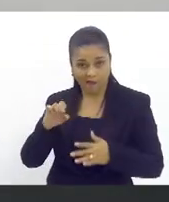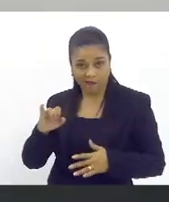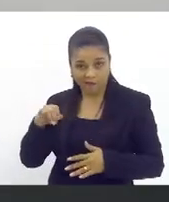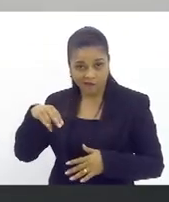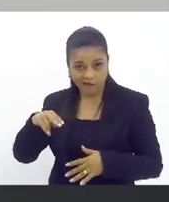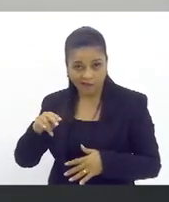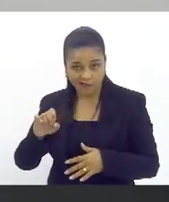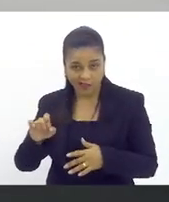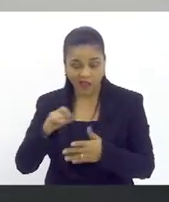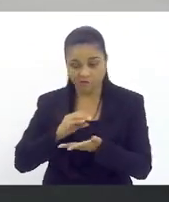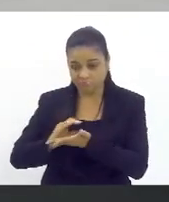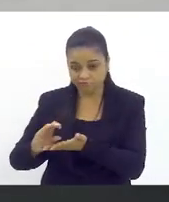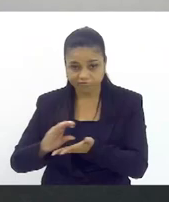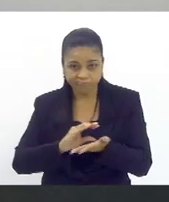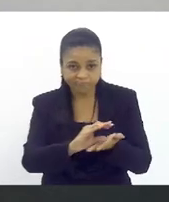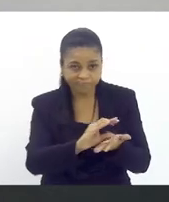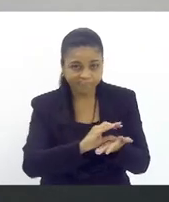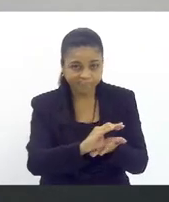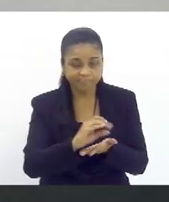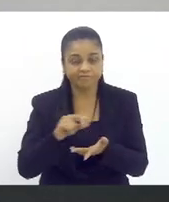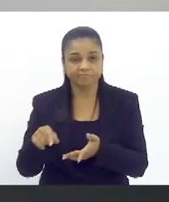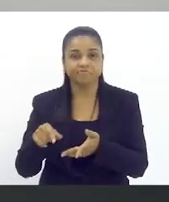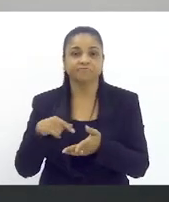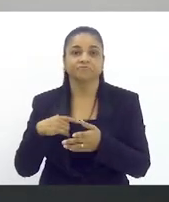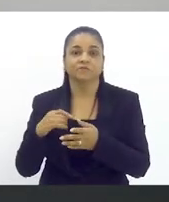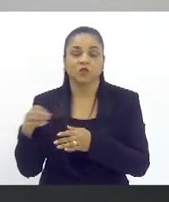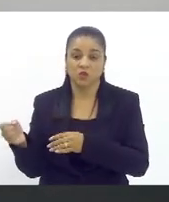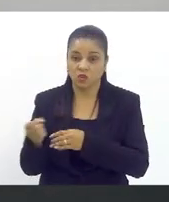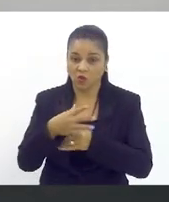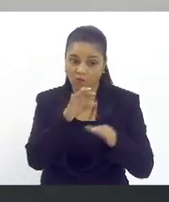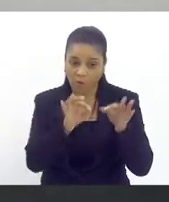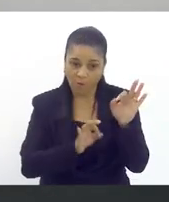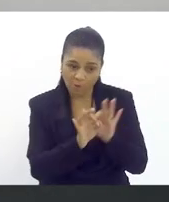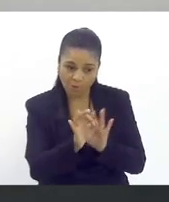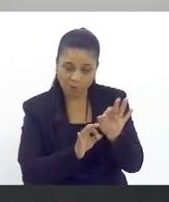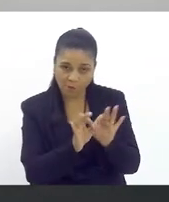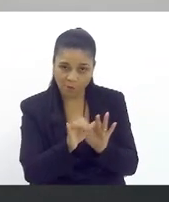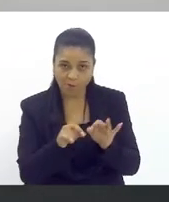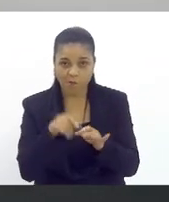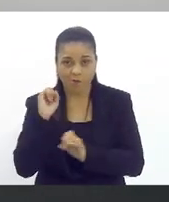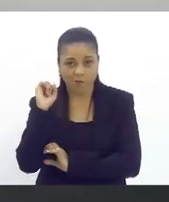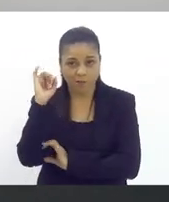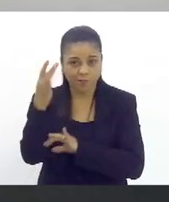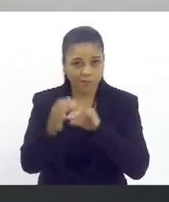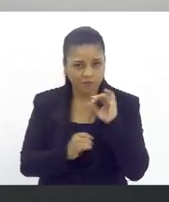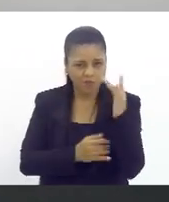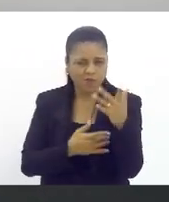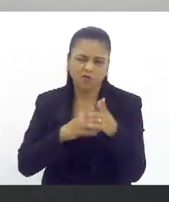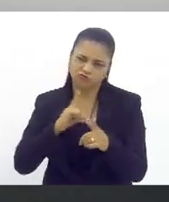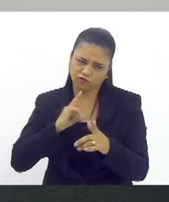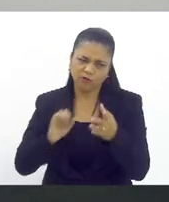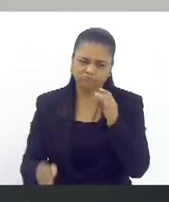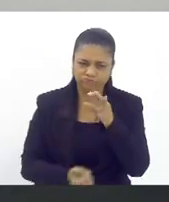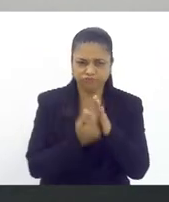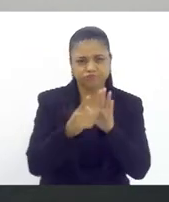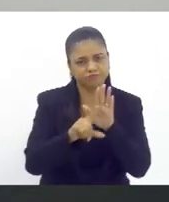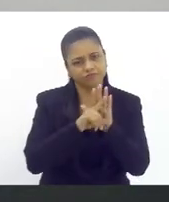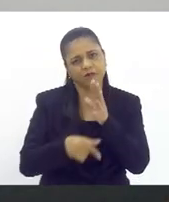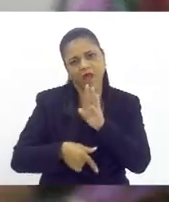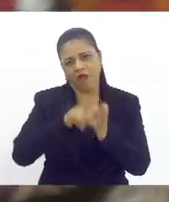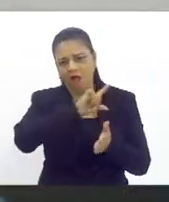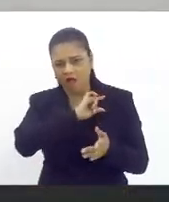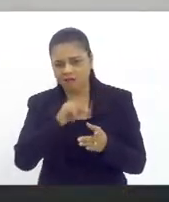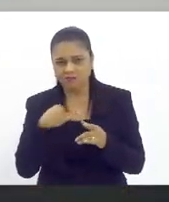novos Empreendimentos florestais que estão agilizados que eu tinha uma lei antiga sobre isso e essa lei ela agiriza